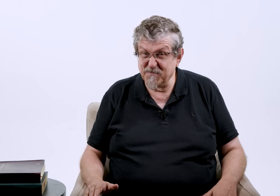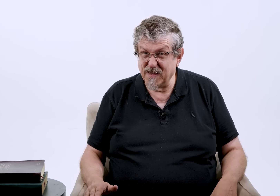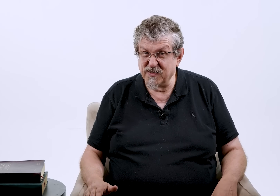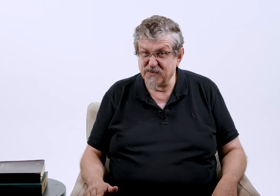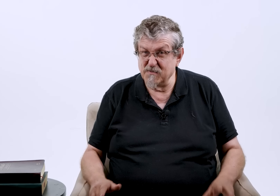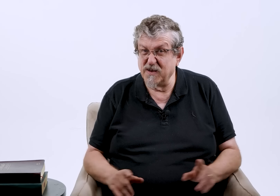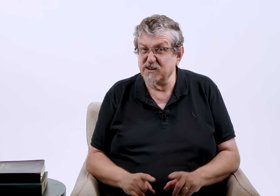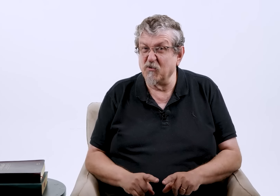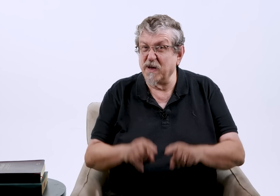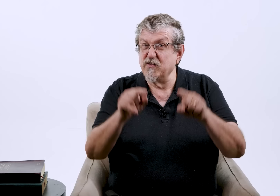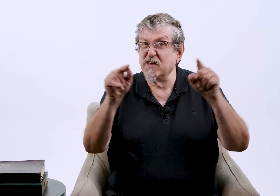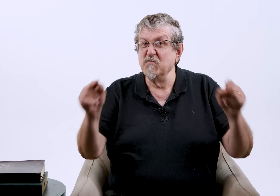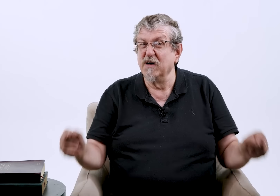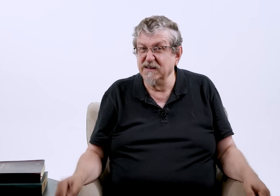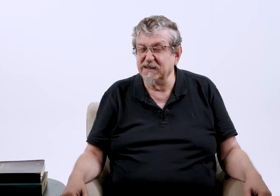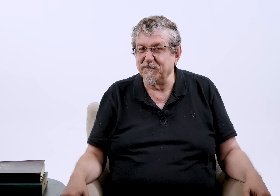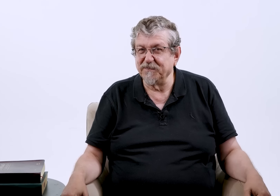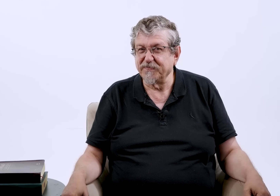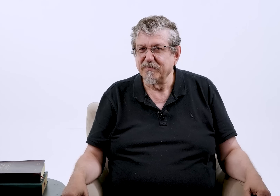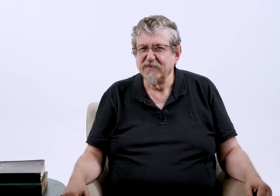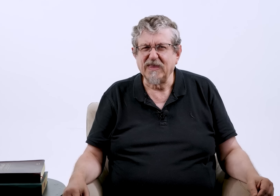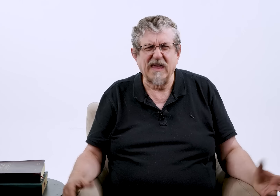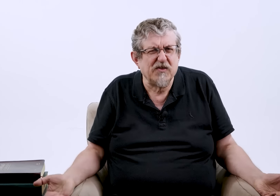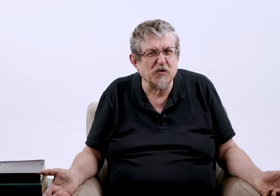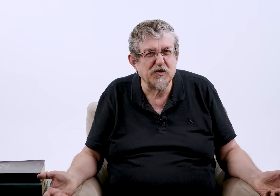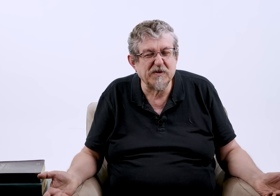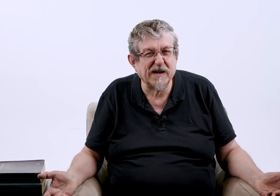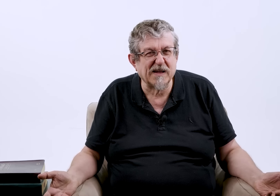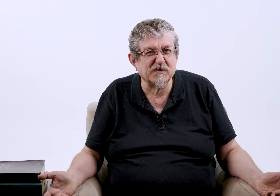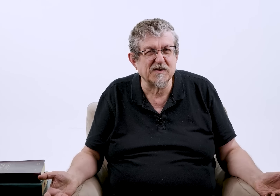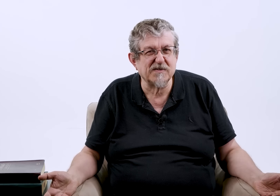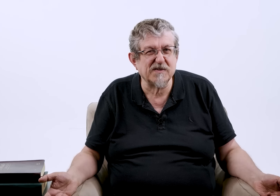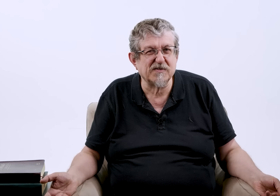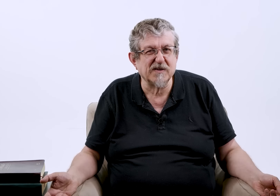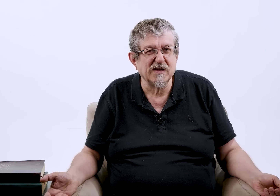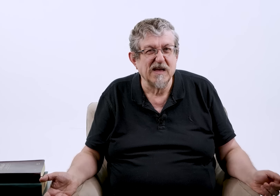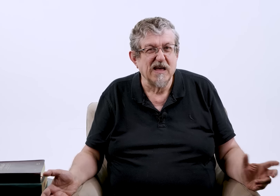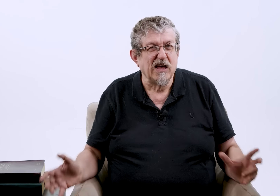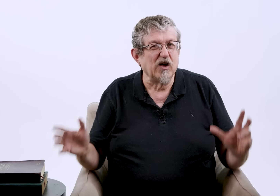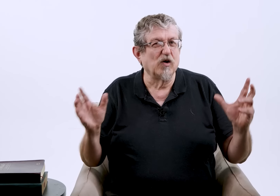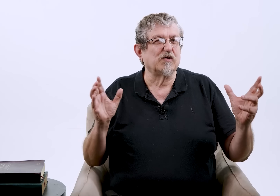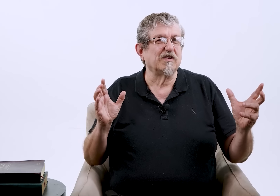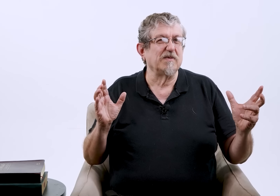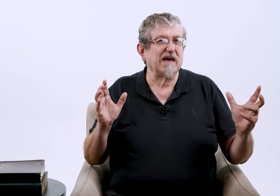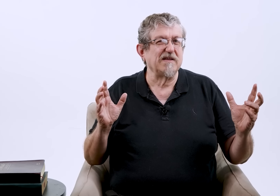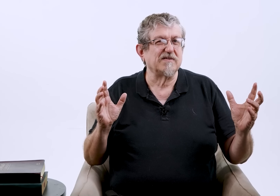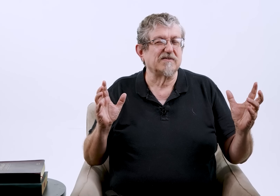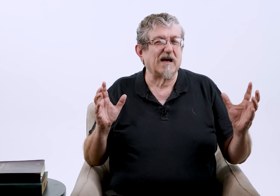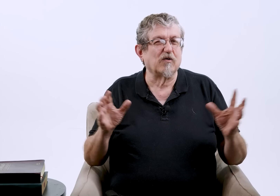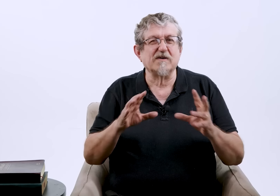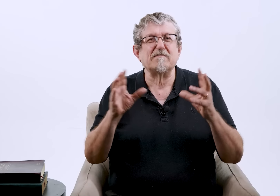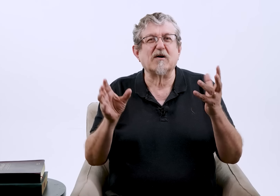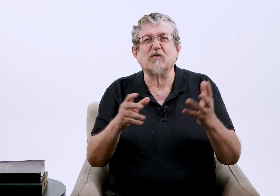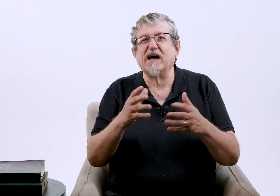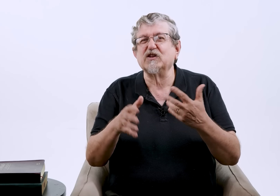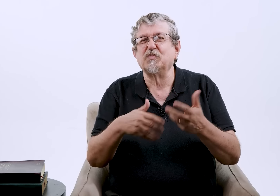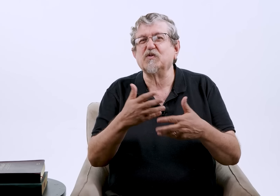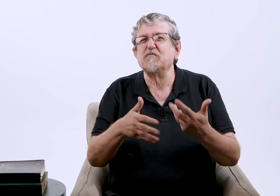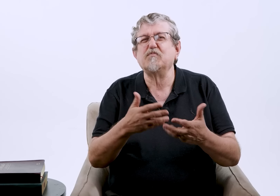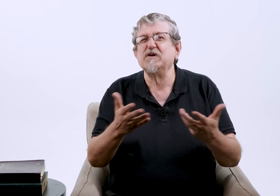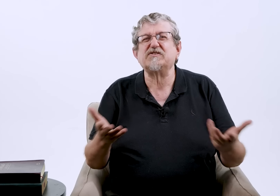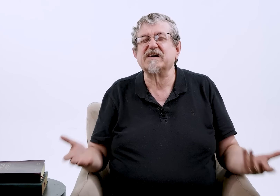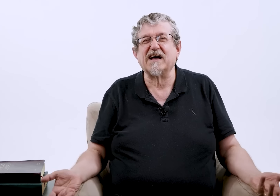baixar a cabeça e beijar o pé de quem manda. Esse é o tipo de relação que existe. Em outros ambientes, a coisa é